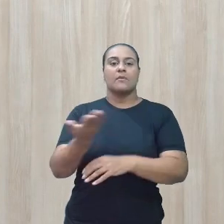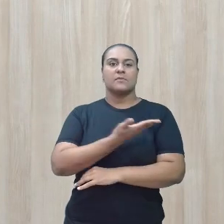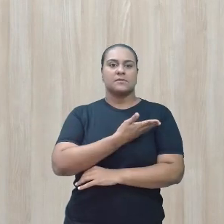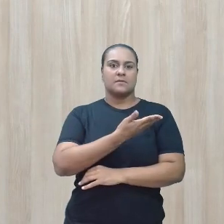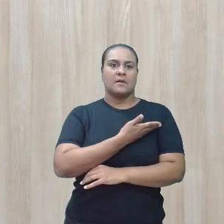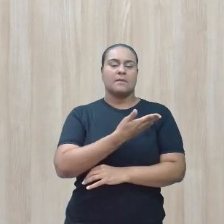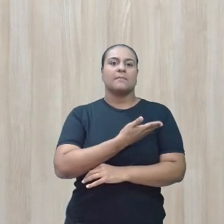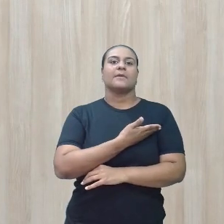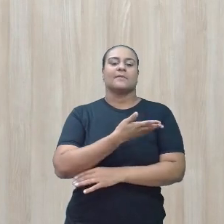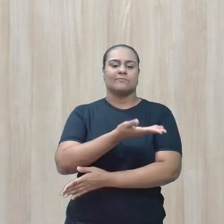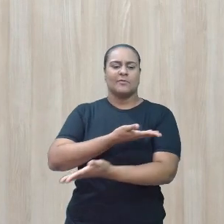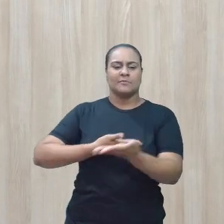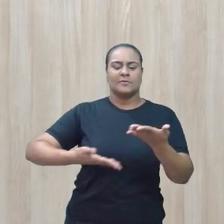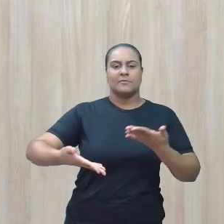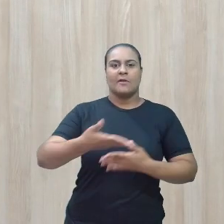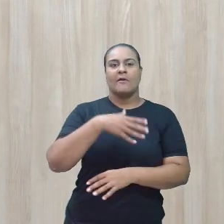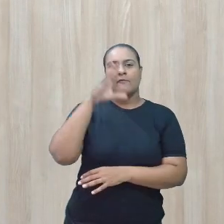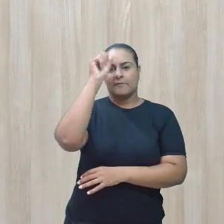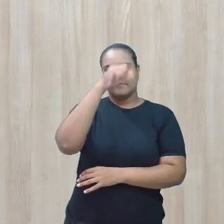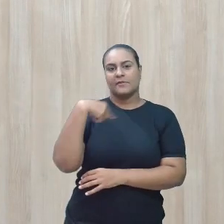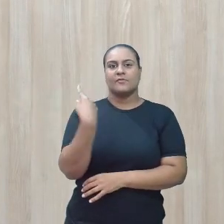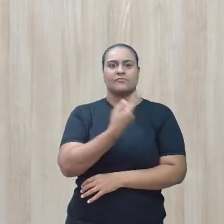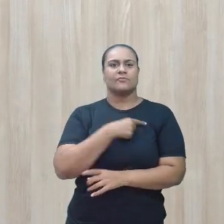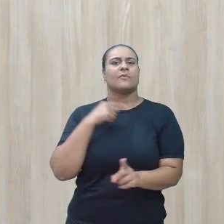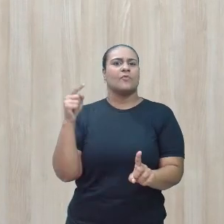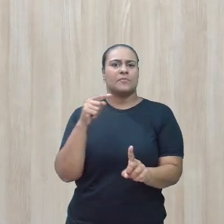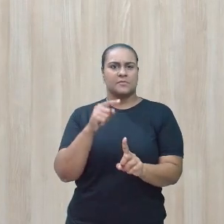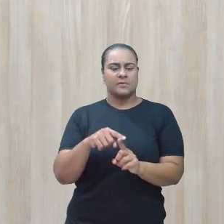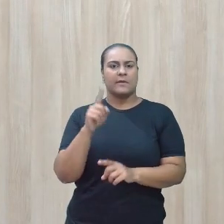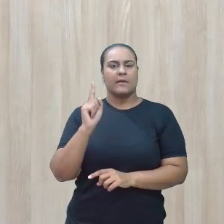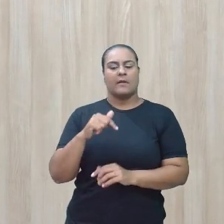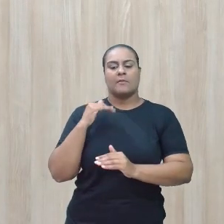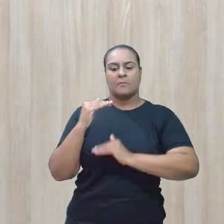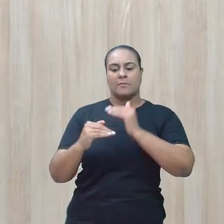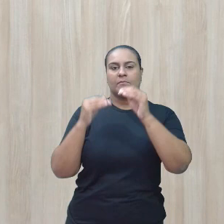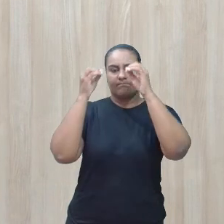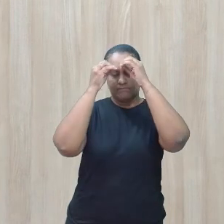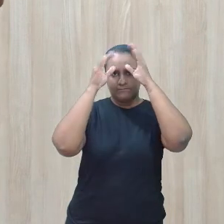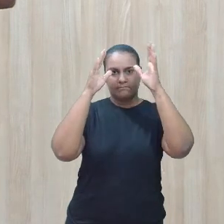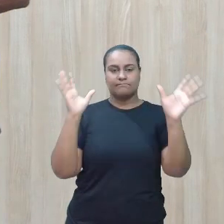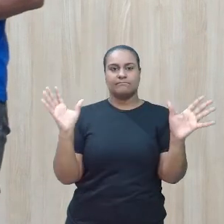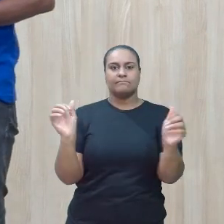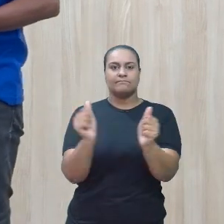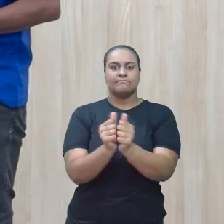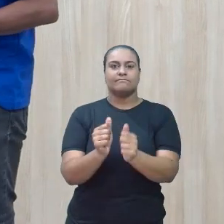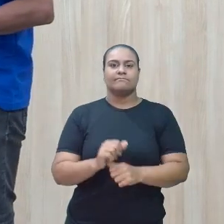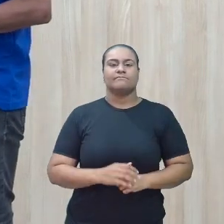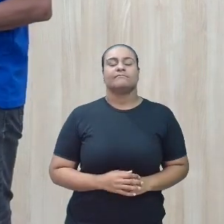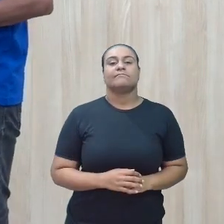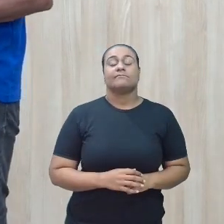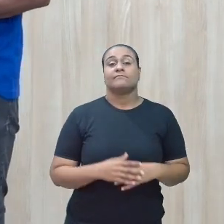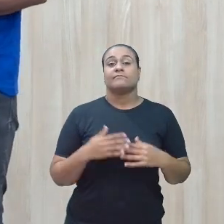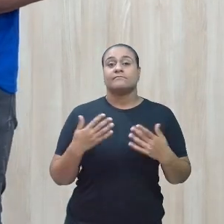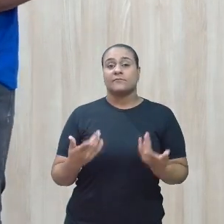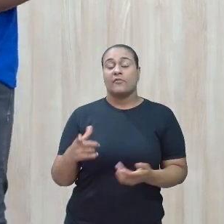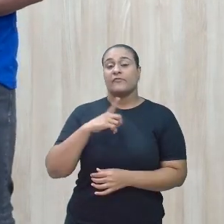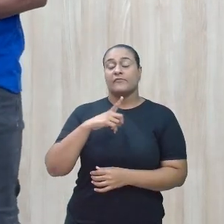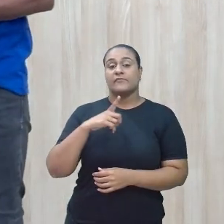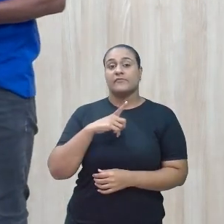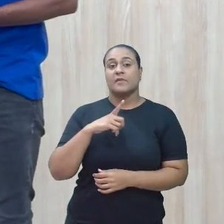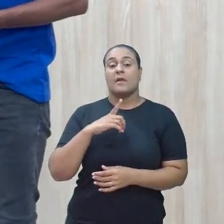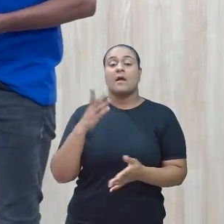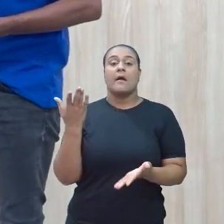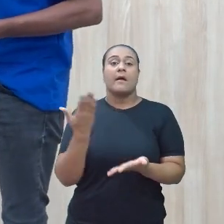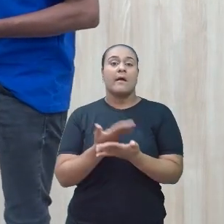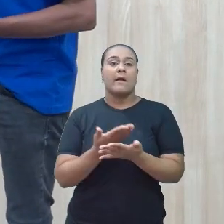gente, vamos aprender juntos. Esse é o objetivo, a gente construir conhecimento juntos. Mas vamos lá. Vocês terão essas aulas